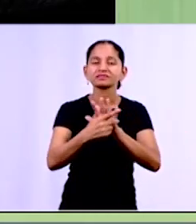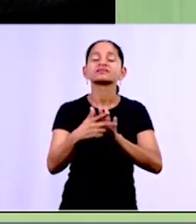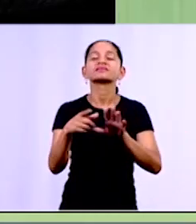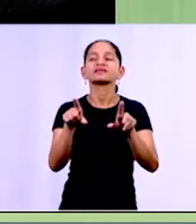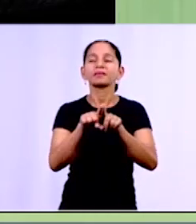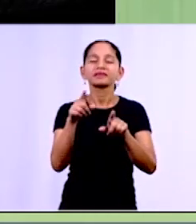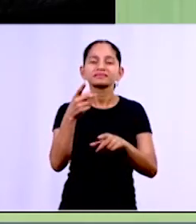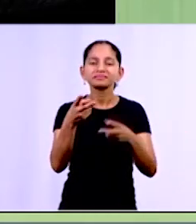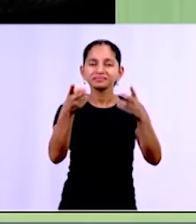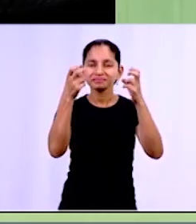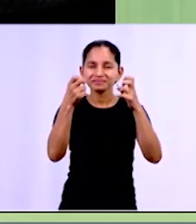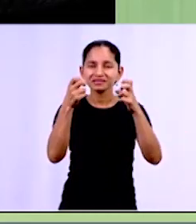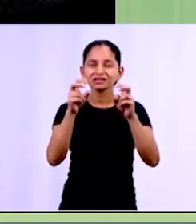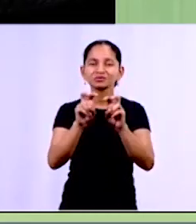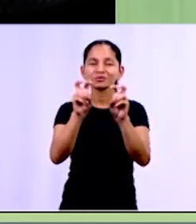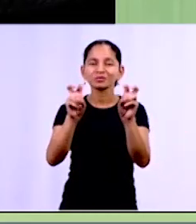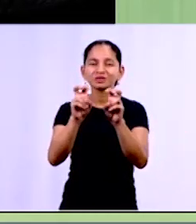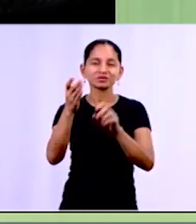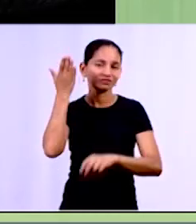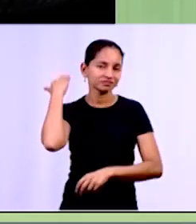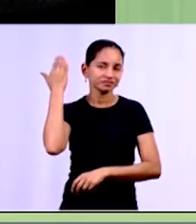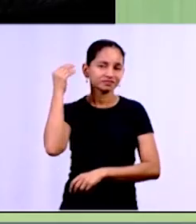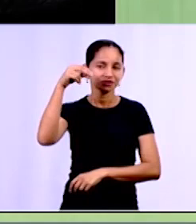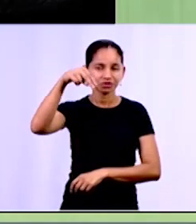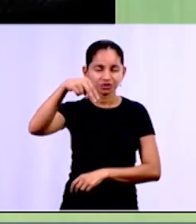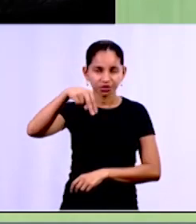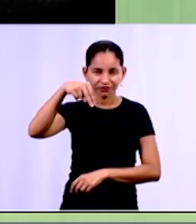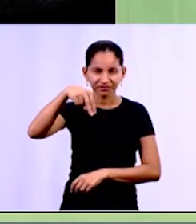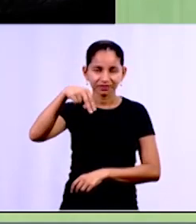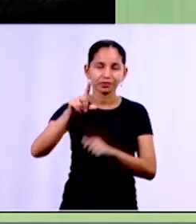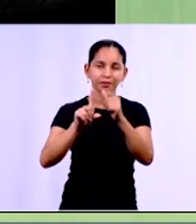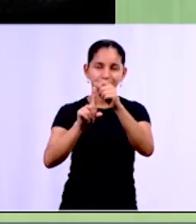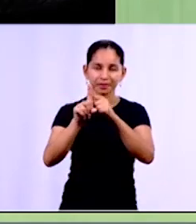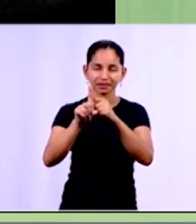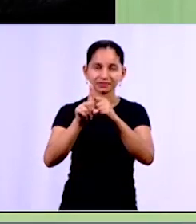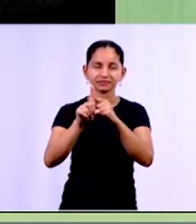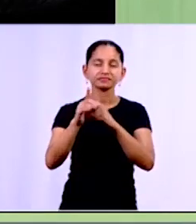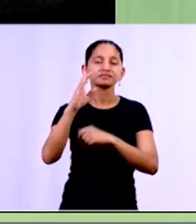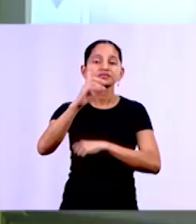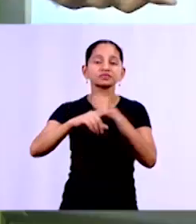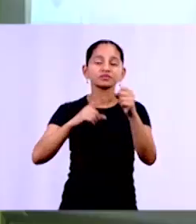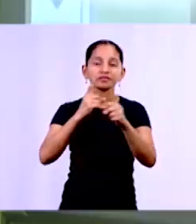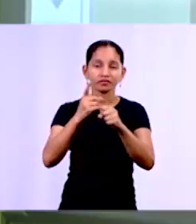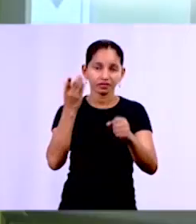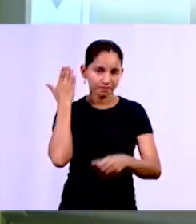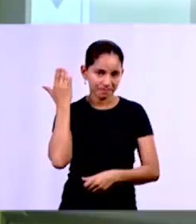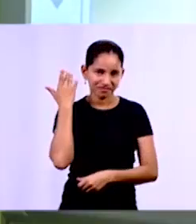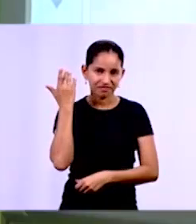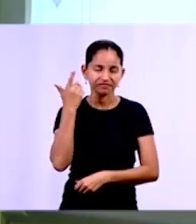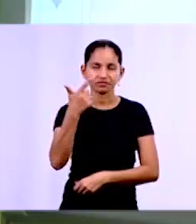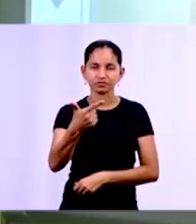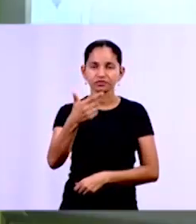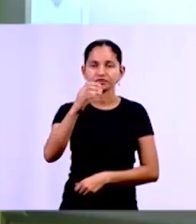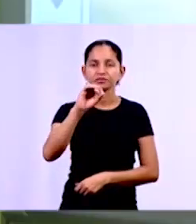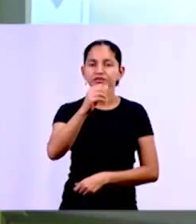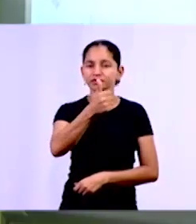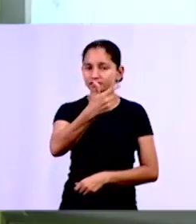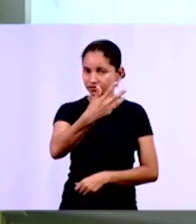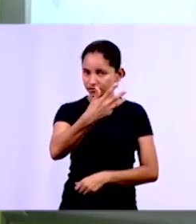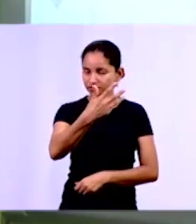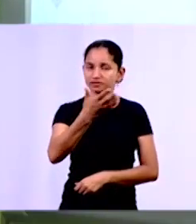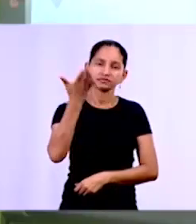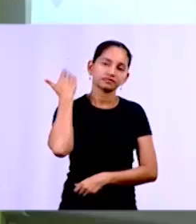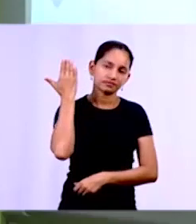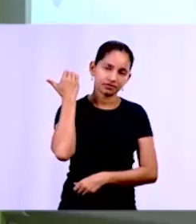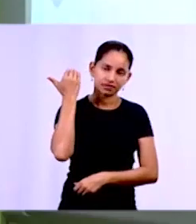estão vendo aqui foi lançado em novembro do ano passado. Ela foi divulgada em julho, mas lançada efetivamente em novembro do ano